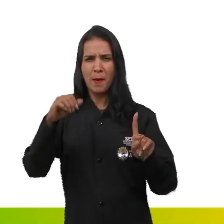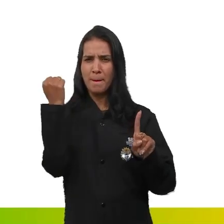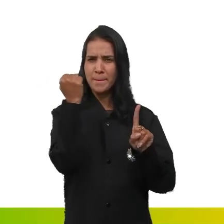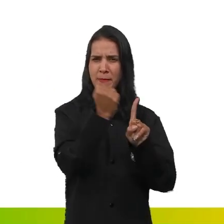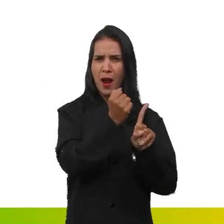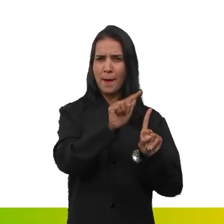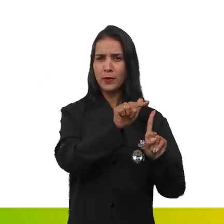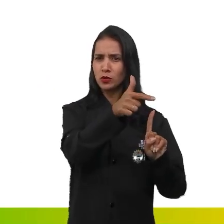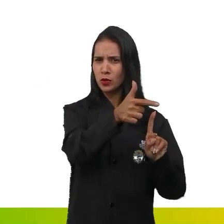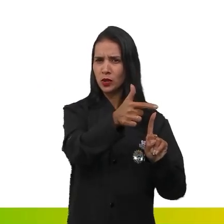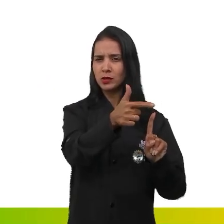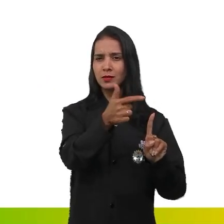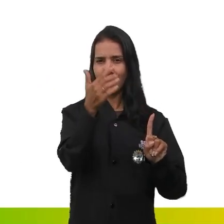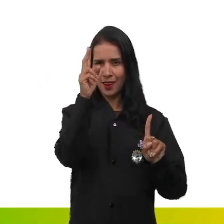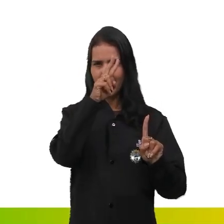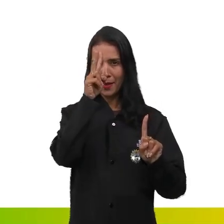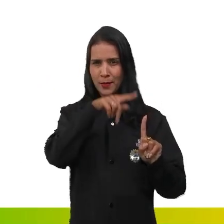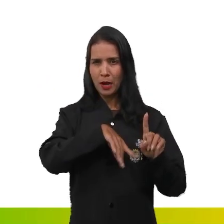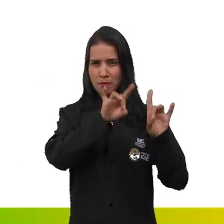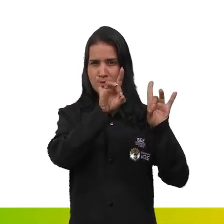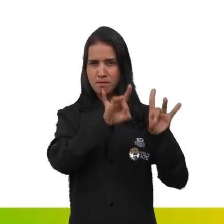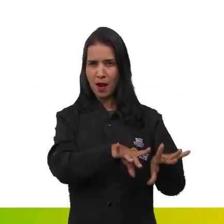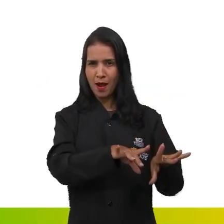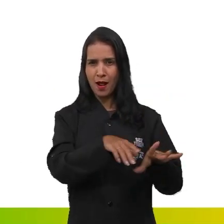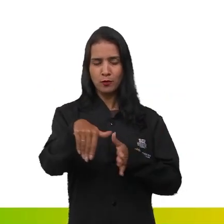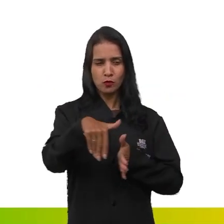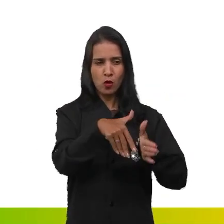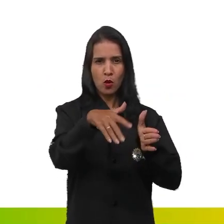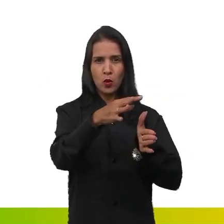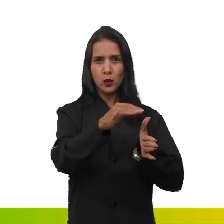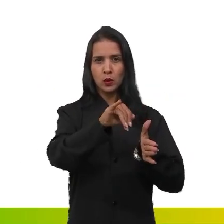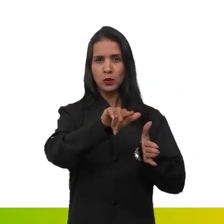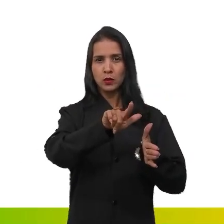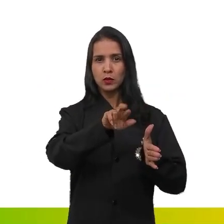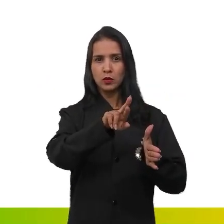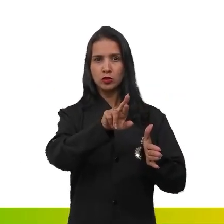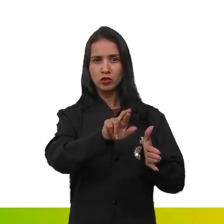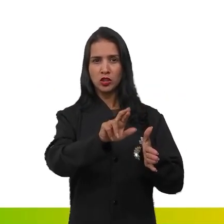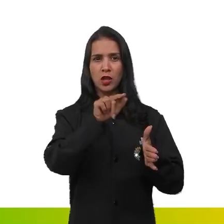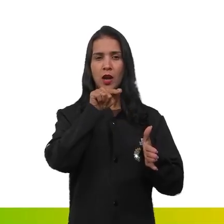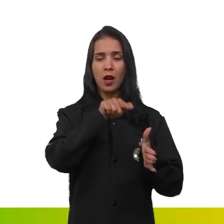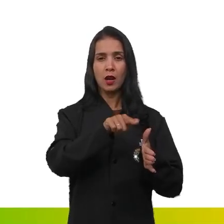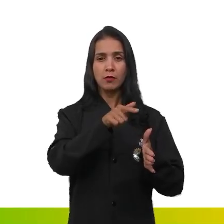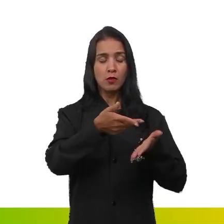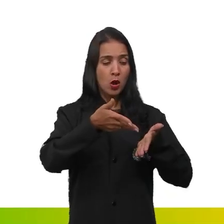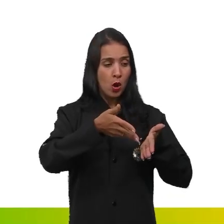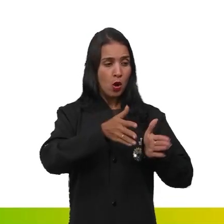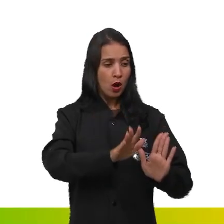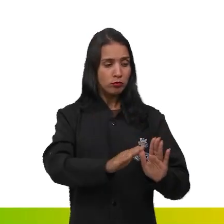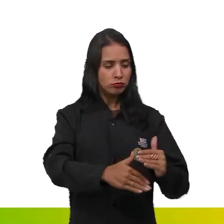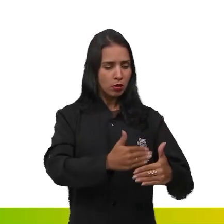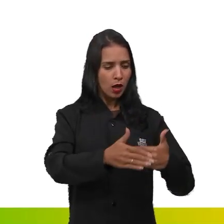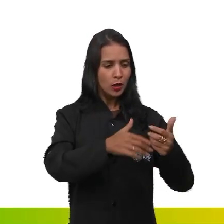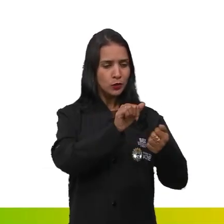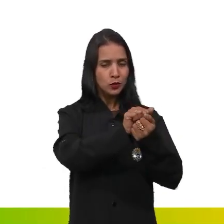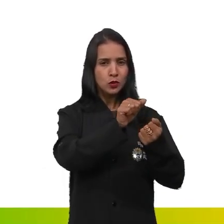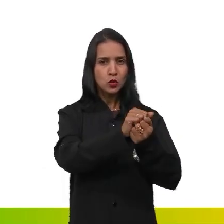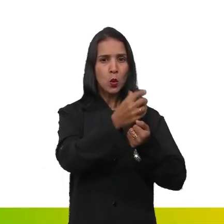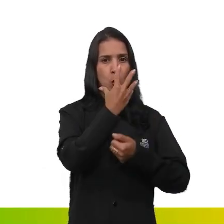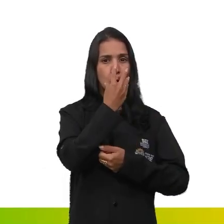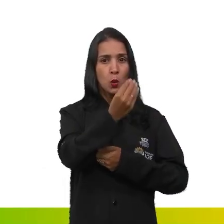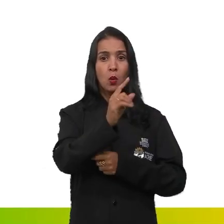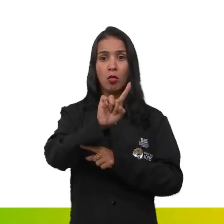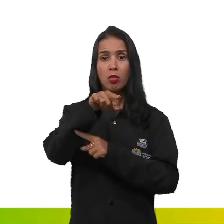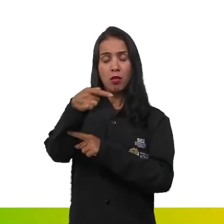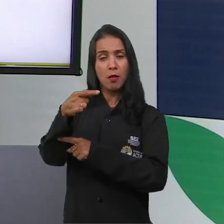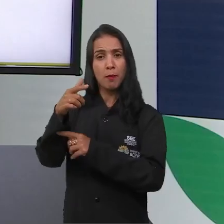teriam sido abandonados no rio Tibre, resgatados e amamentados por uma loba, depois resgatados por um casal de